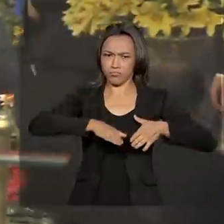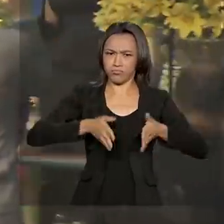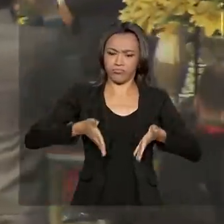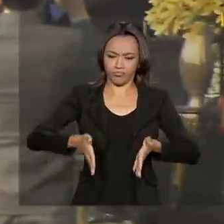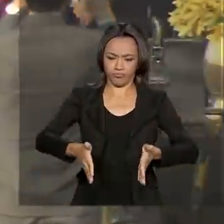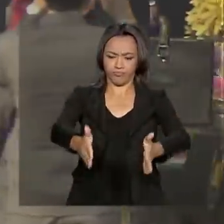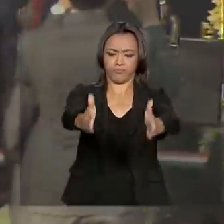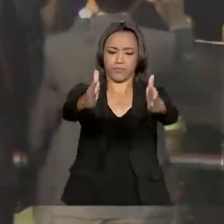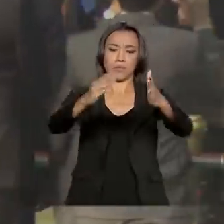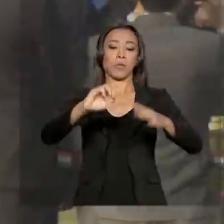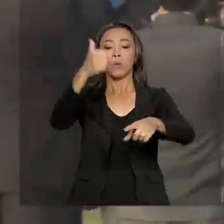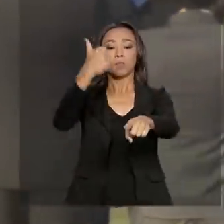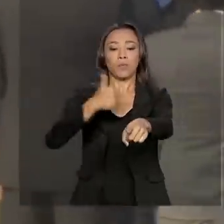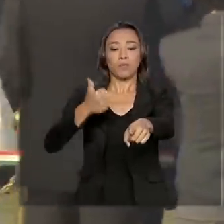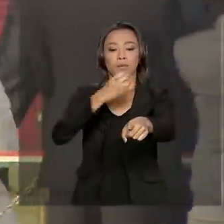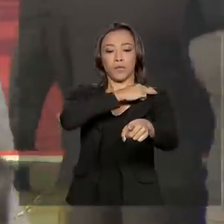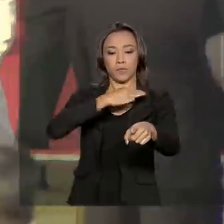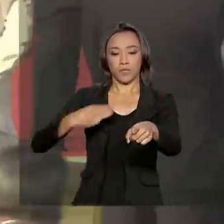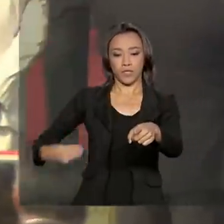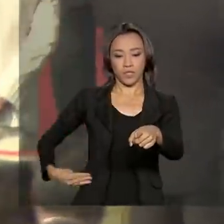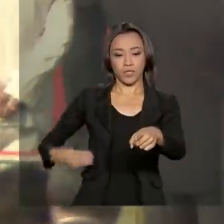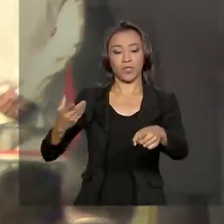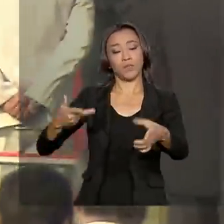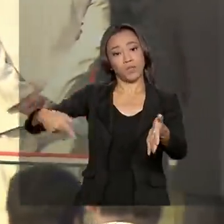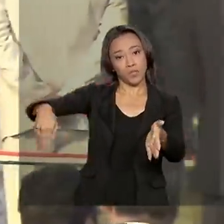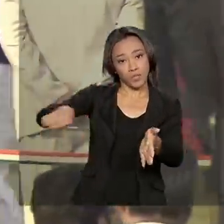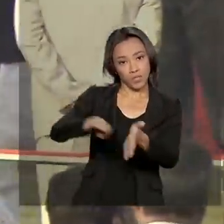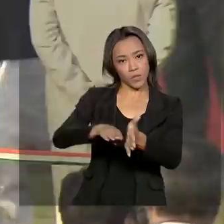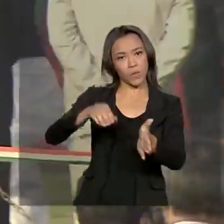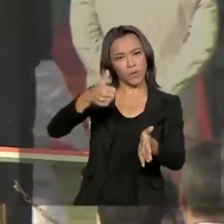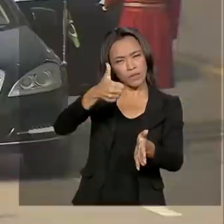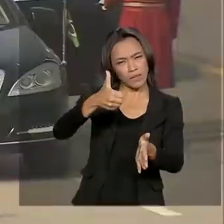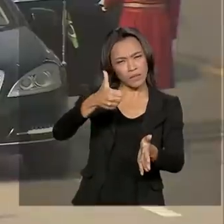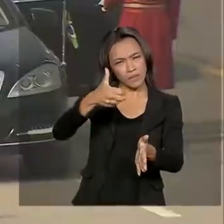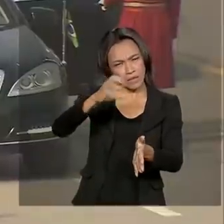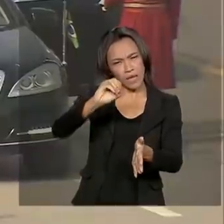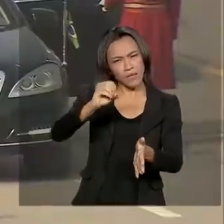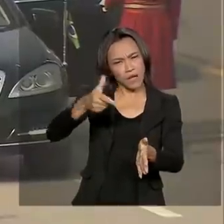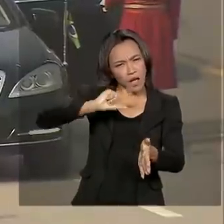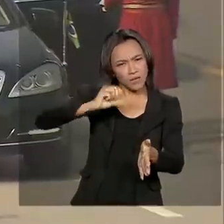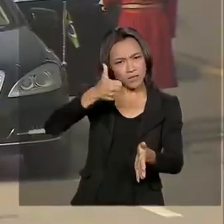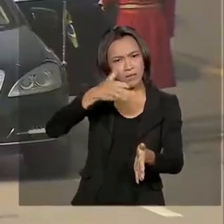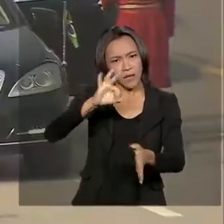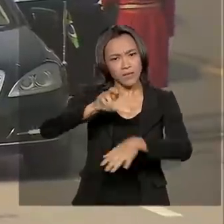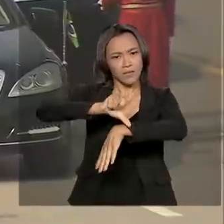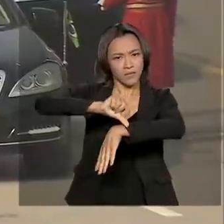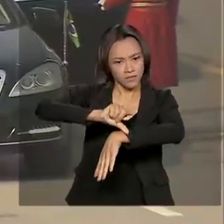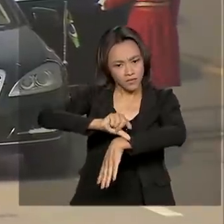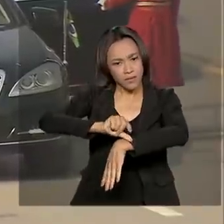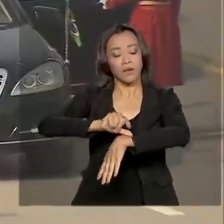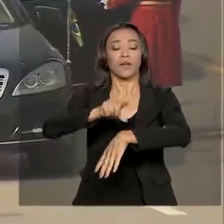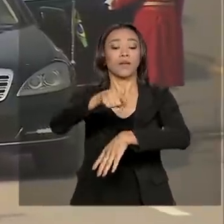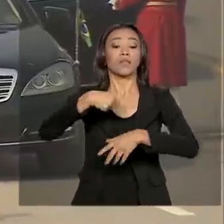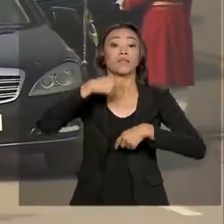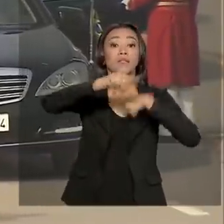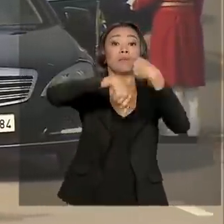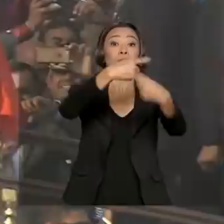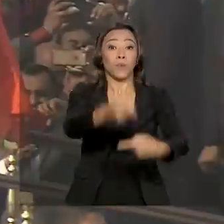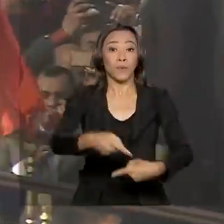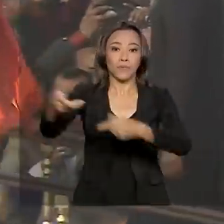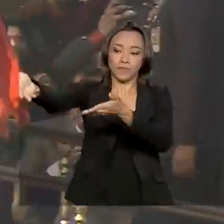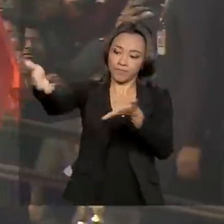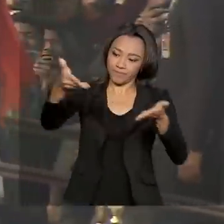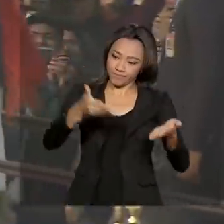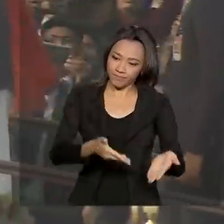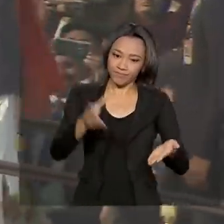O primeiro-ministro Narendra Modi chegou pouco antes das 10 da manhã e, em seguida, recebeu o convidado de honra do dia,